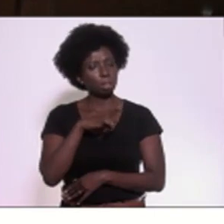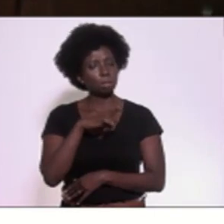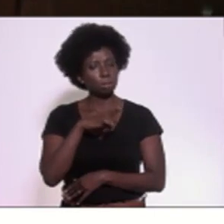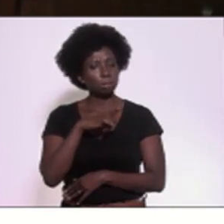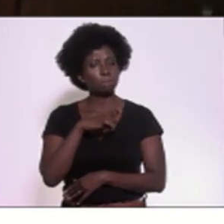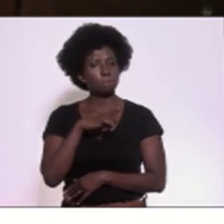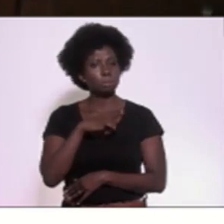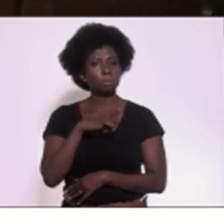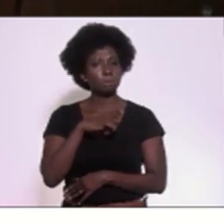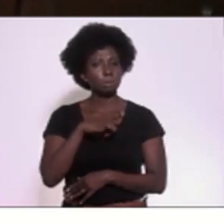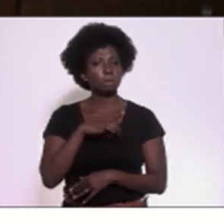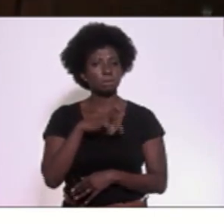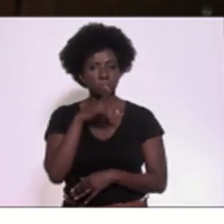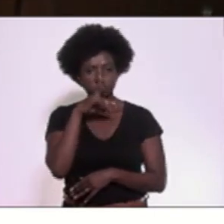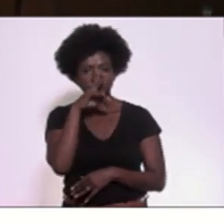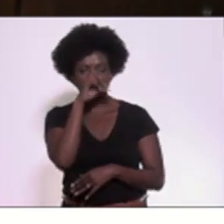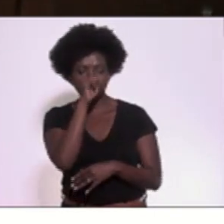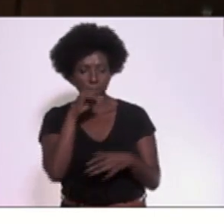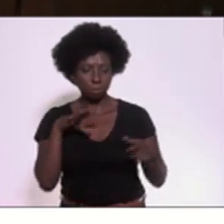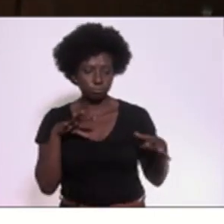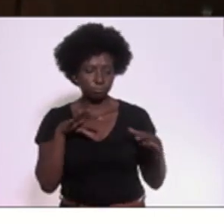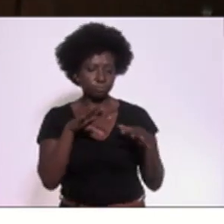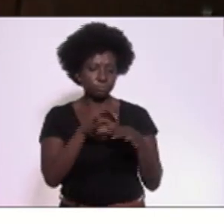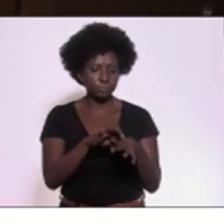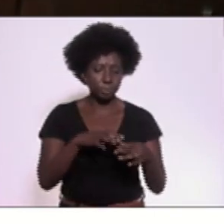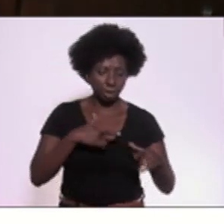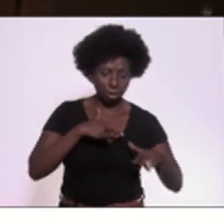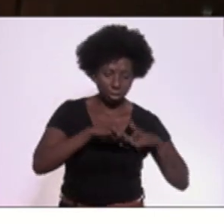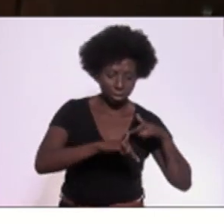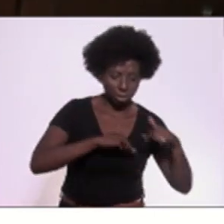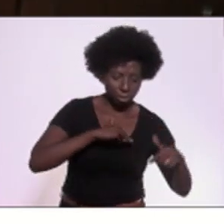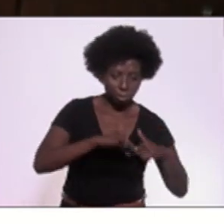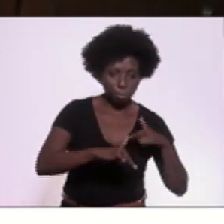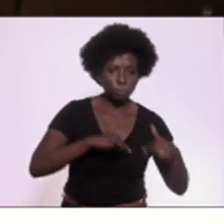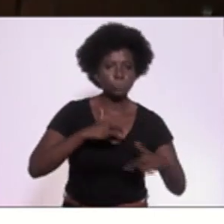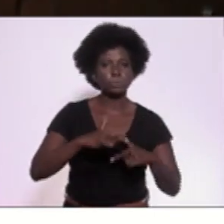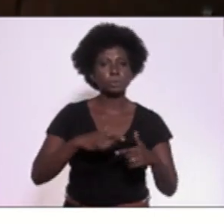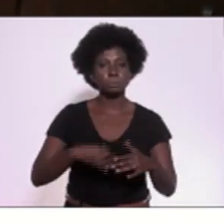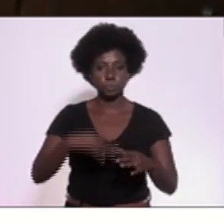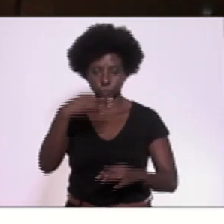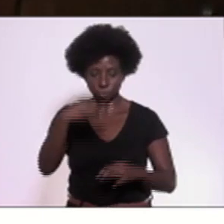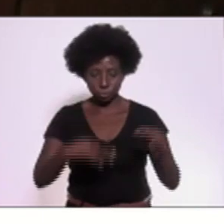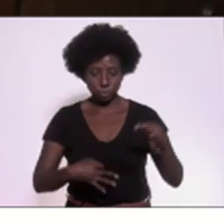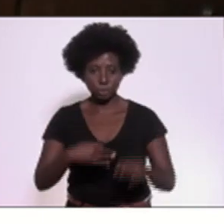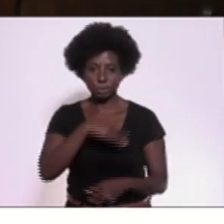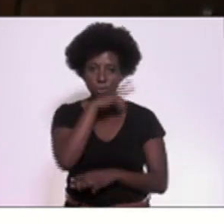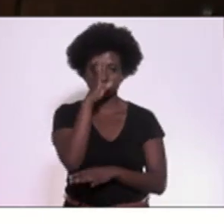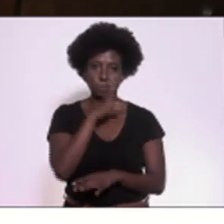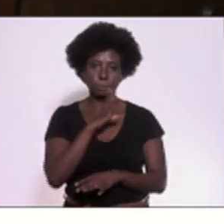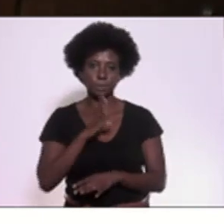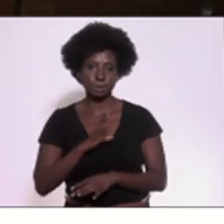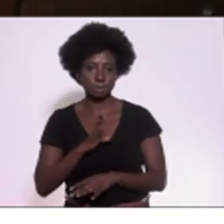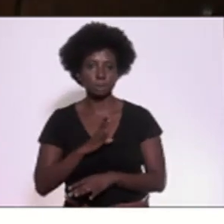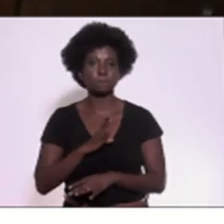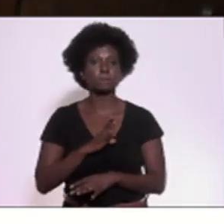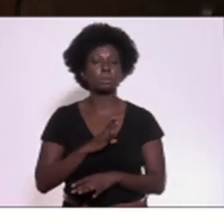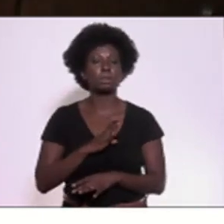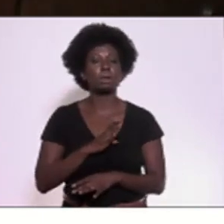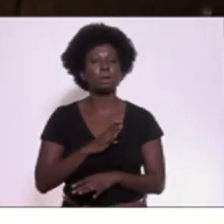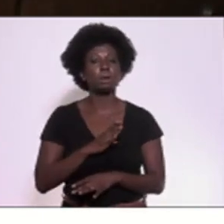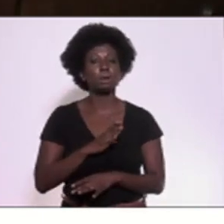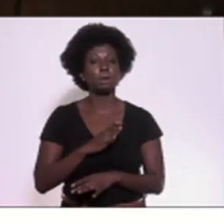agroecologia, fortalecendo a luta por justiça no nosso Brasil. Companheiro Cícero